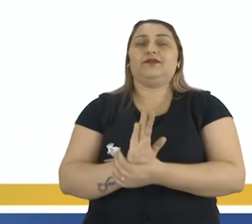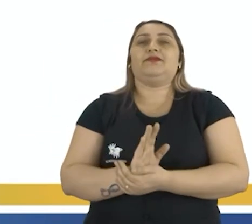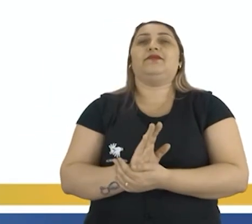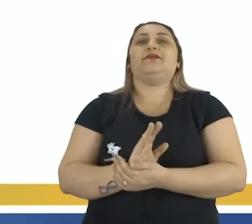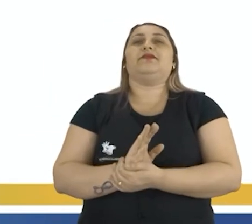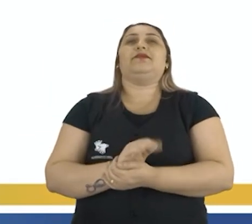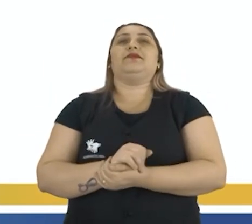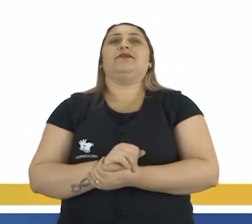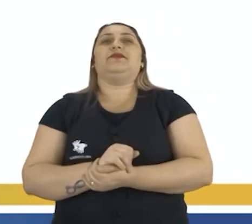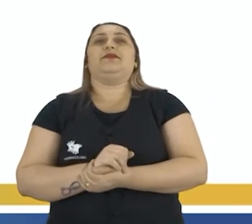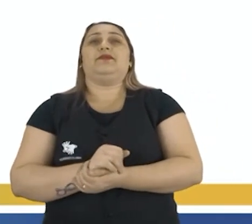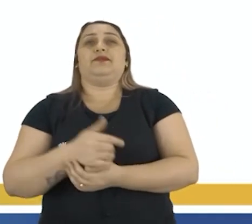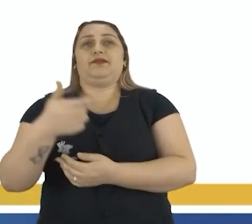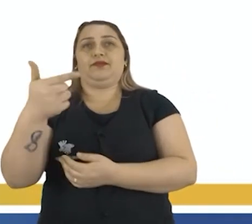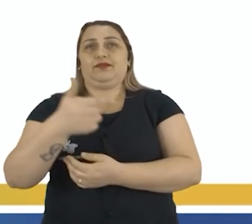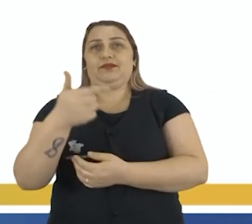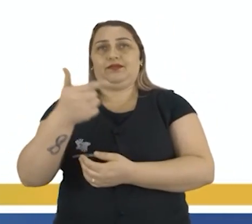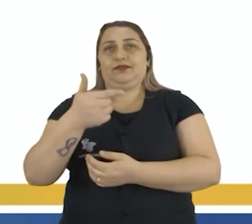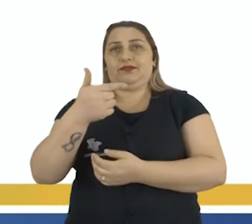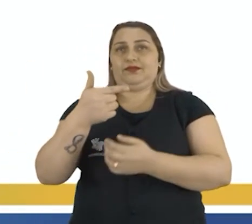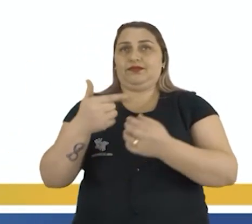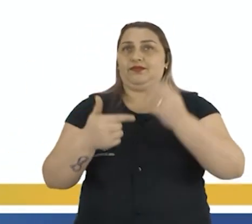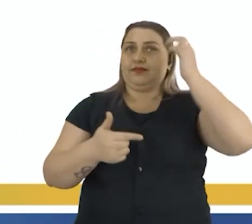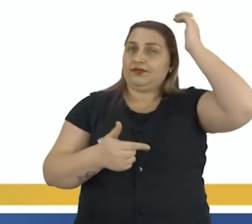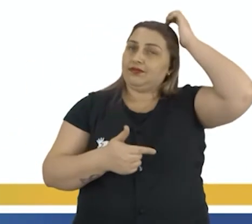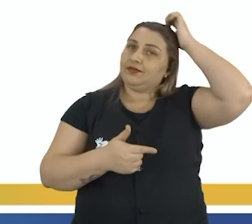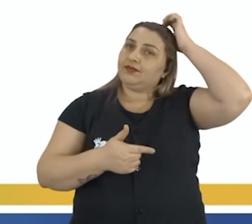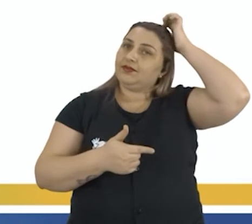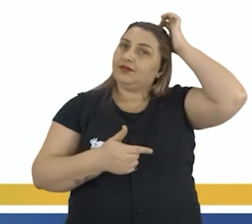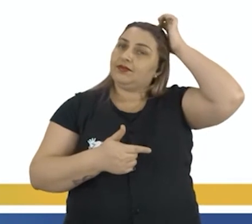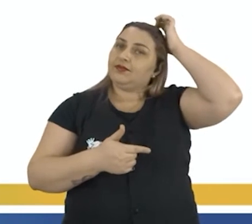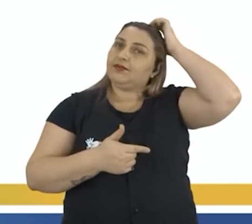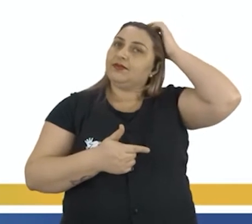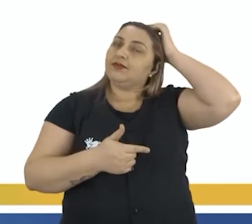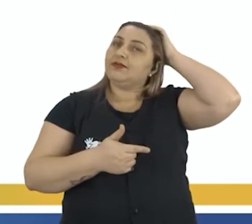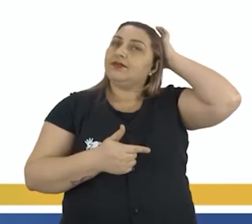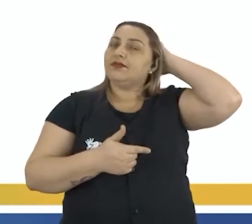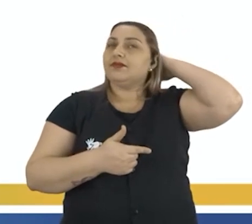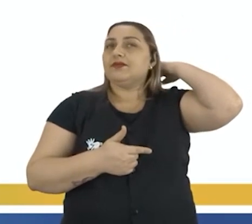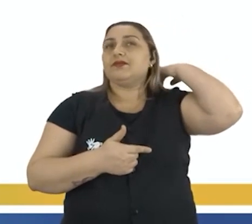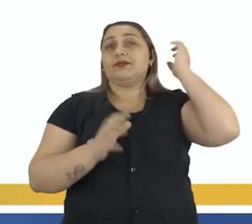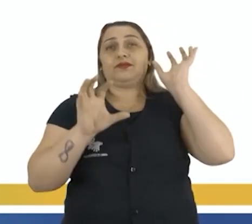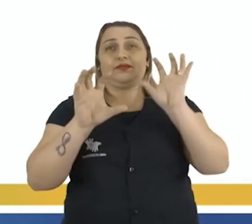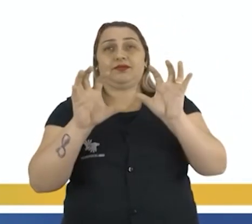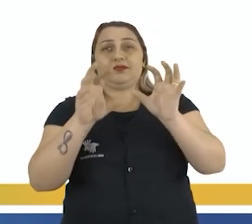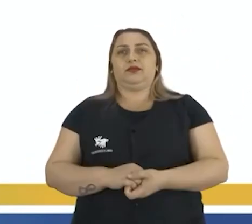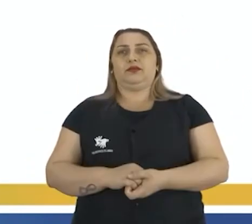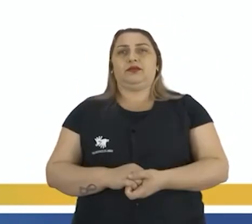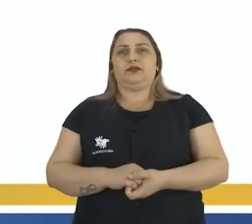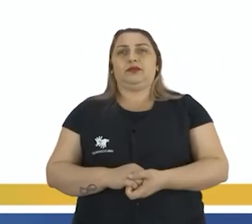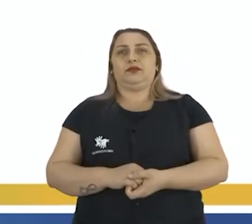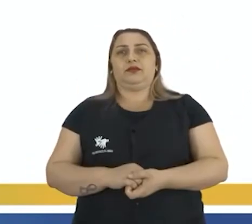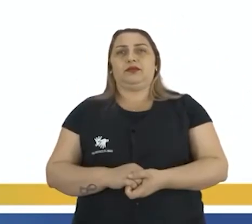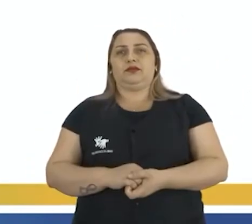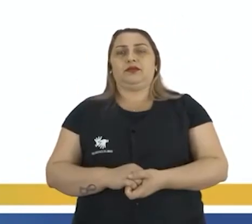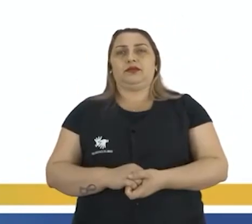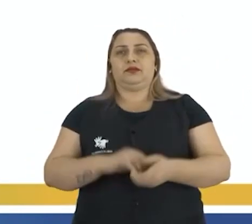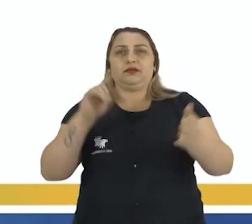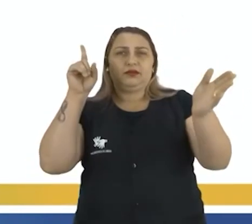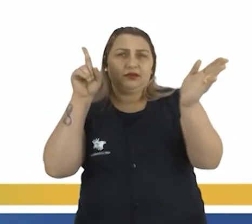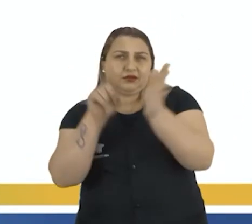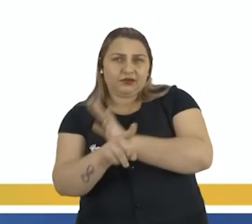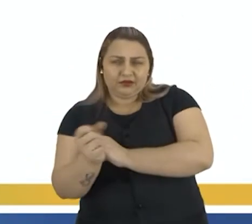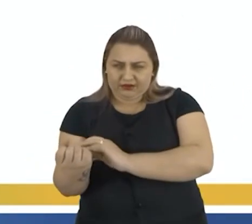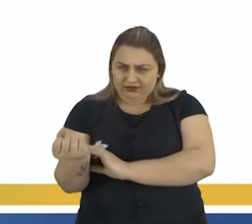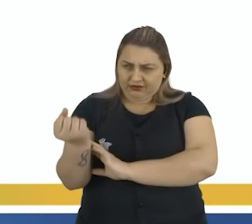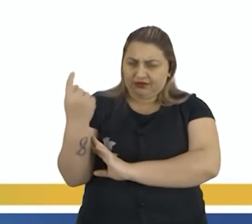acentinho. Nessa tirinha aqui da questão número 2, está escrito assim, vamos ler. É a pergunta